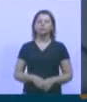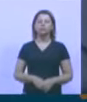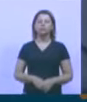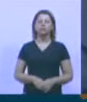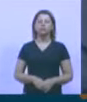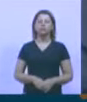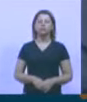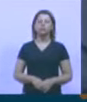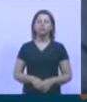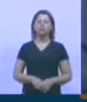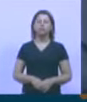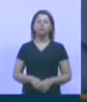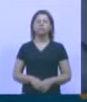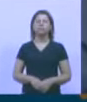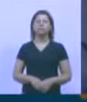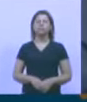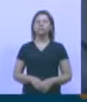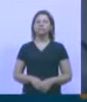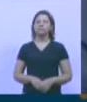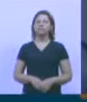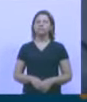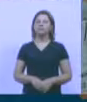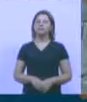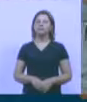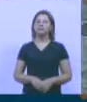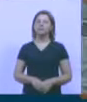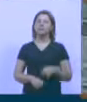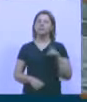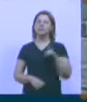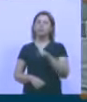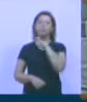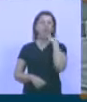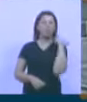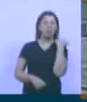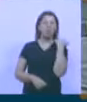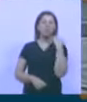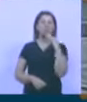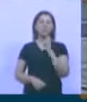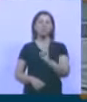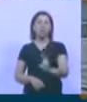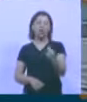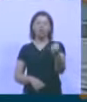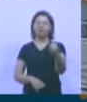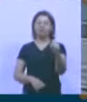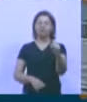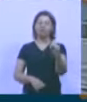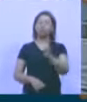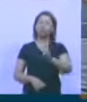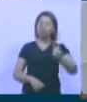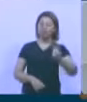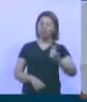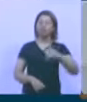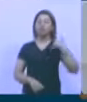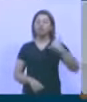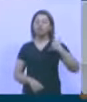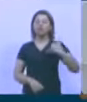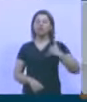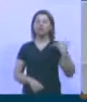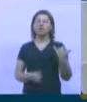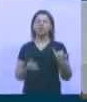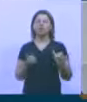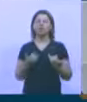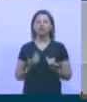will die at the age of 55. O senhor vai morrer com 55 anos.